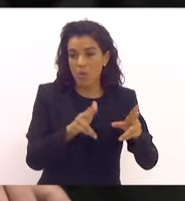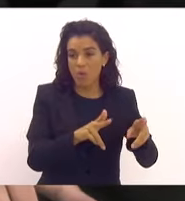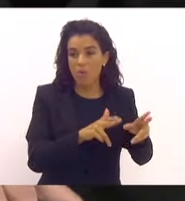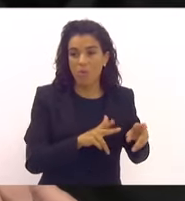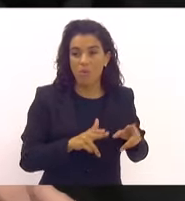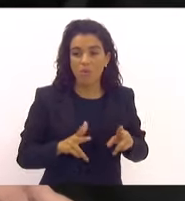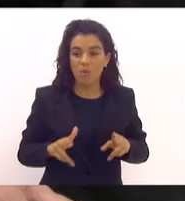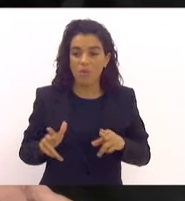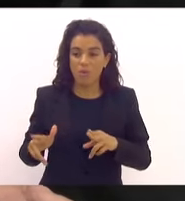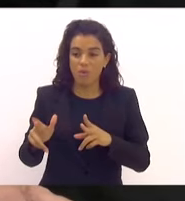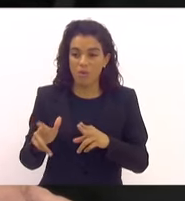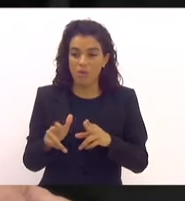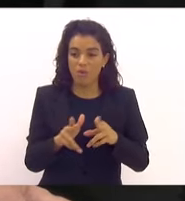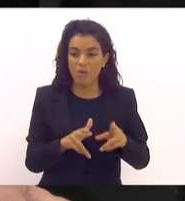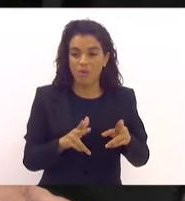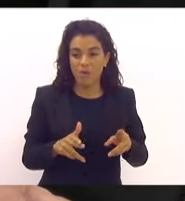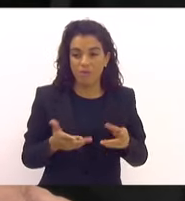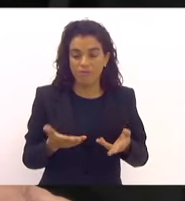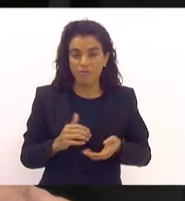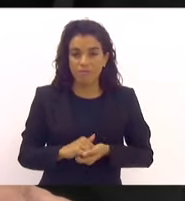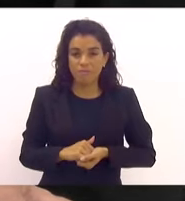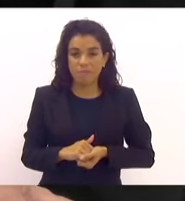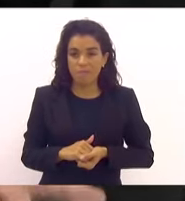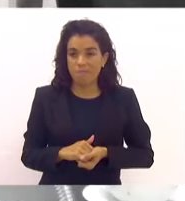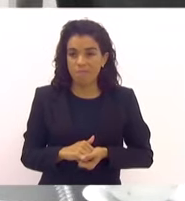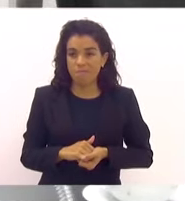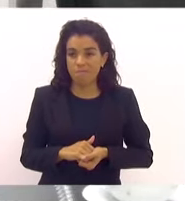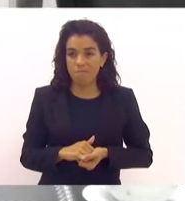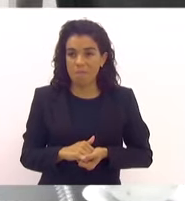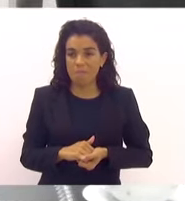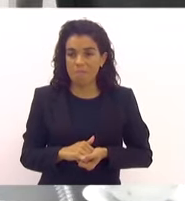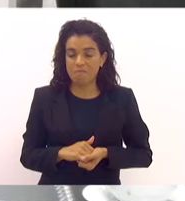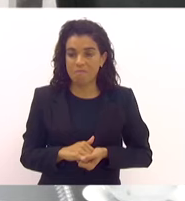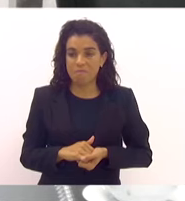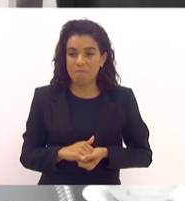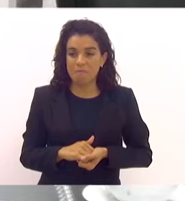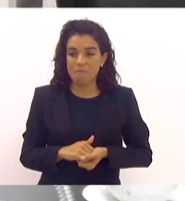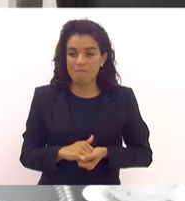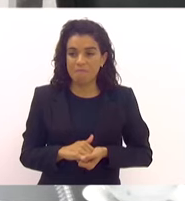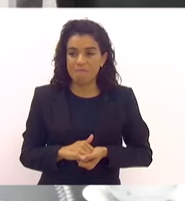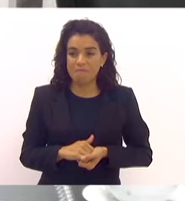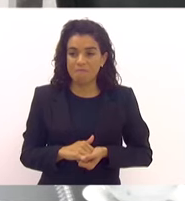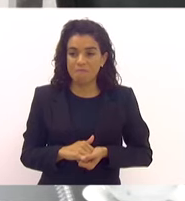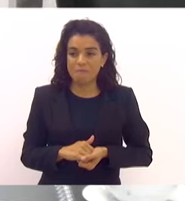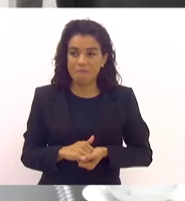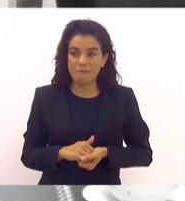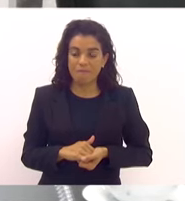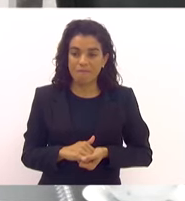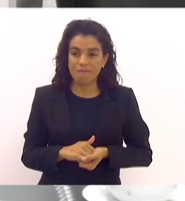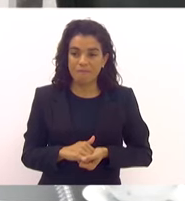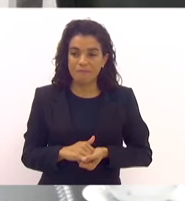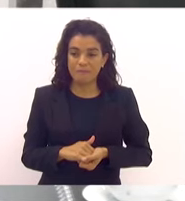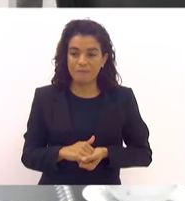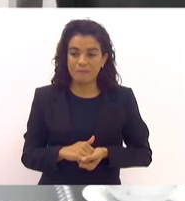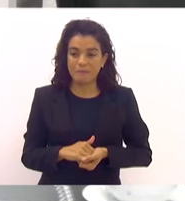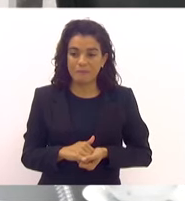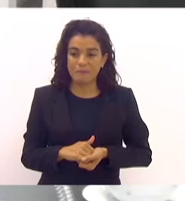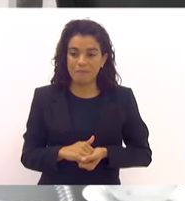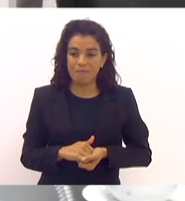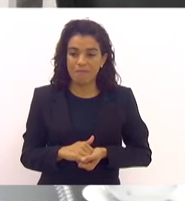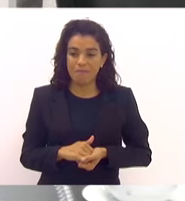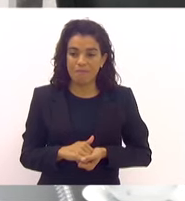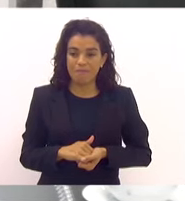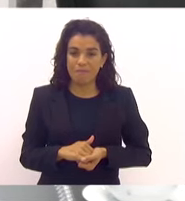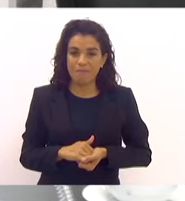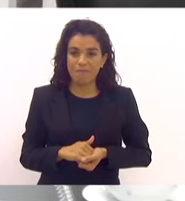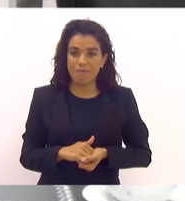corrente, é uma prática, né? Aqui da verdade, CCJ. Célia, bem observado. Então, eu não sei se a gente...